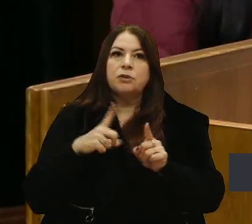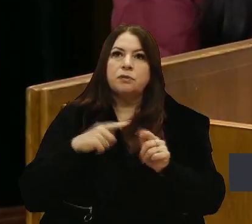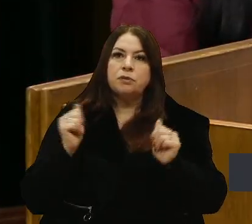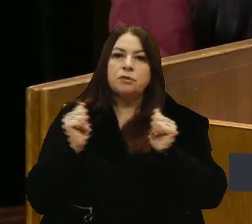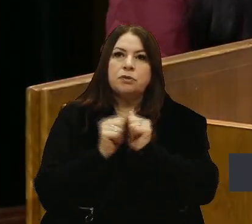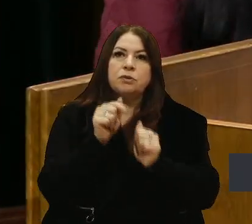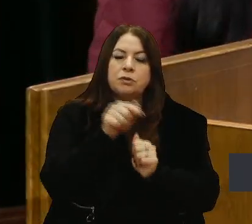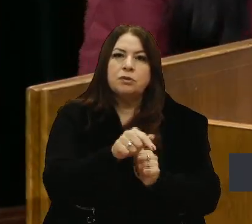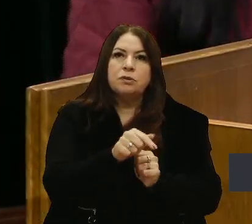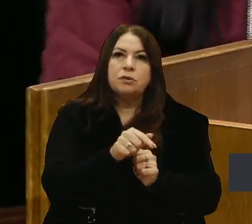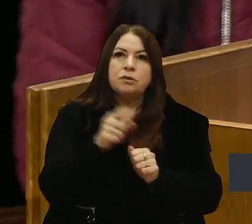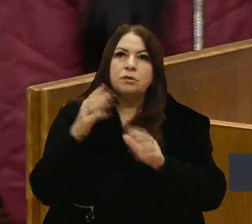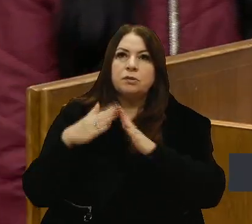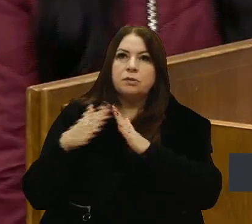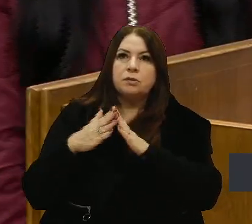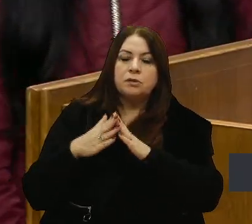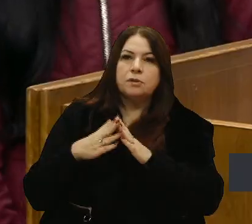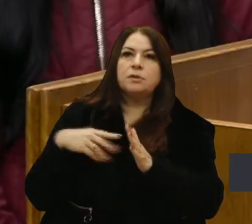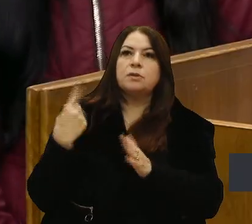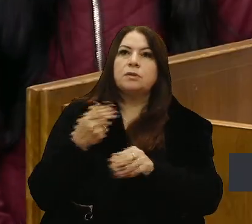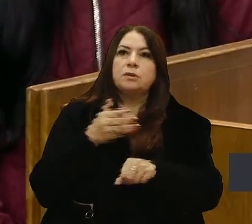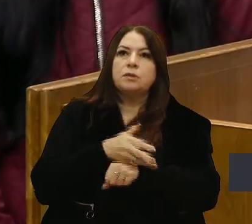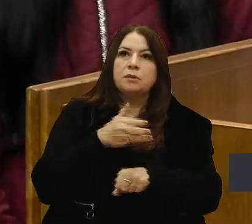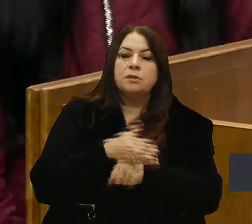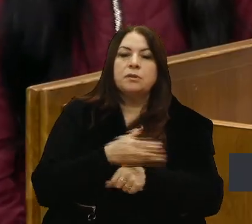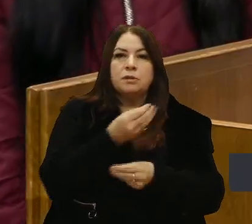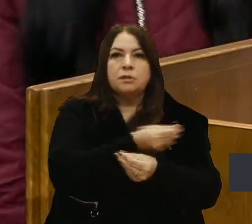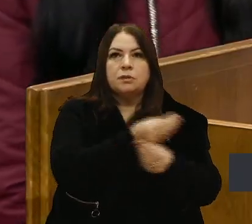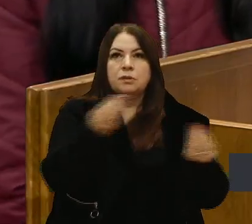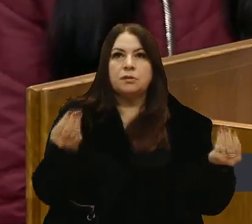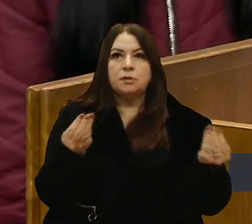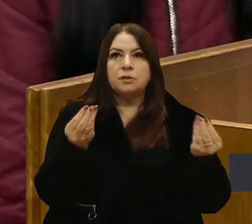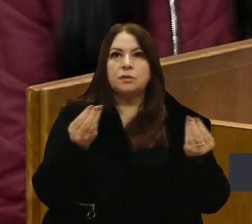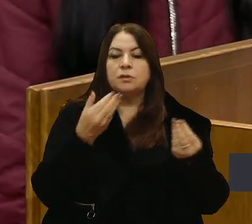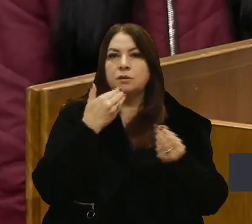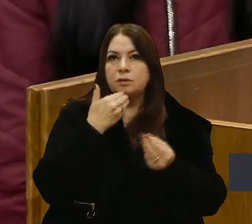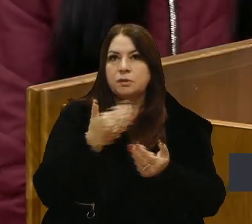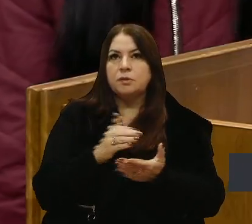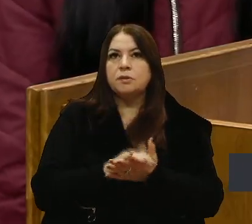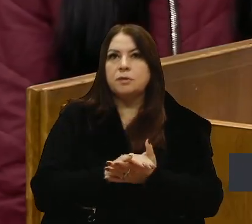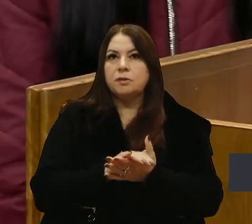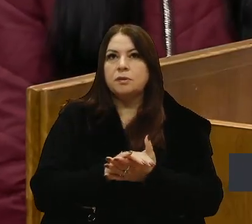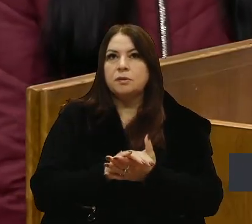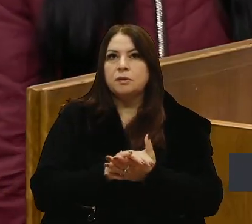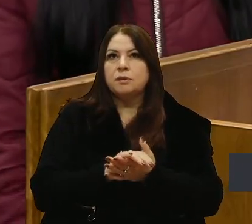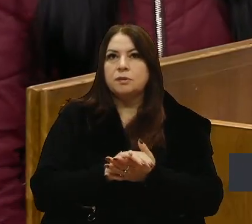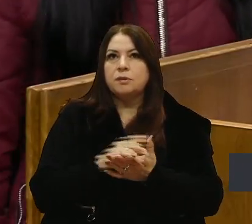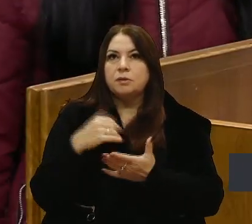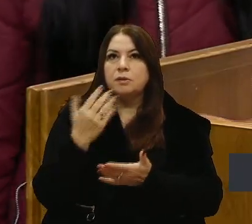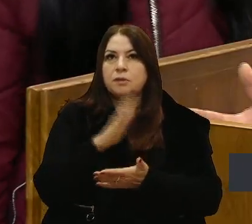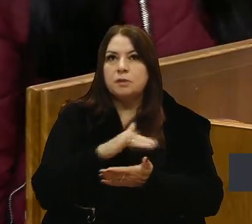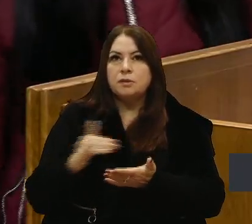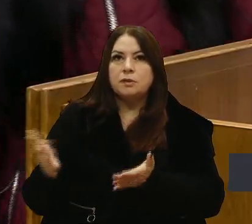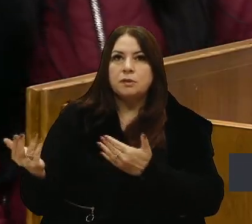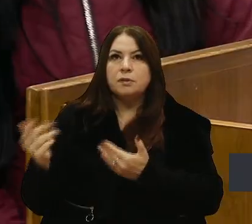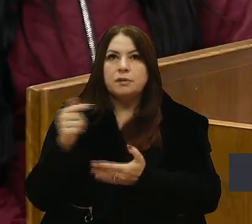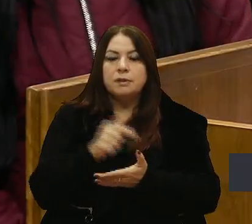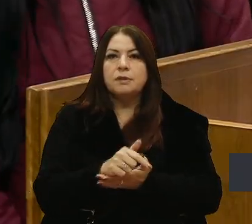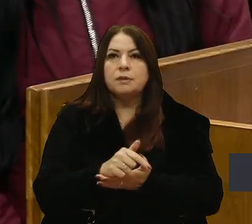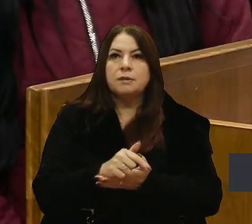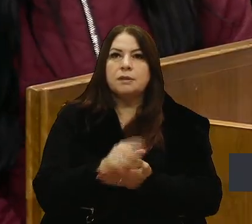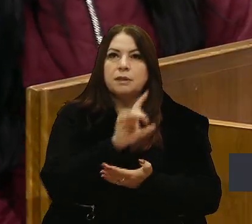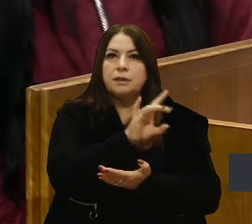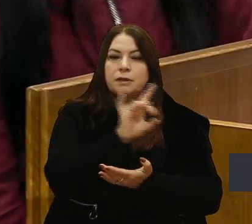aqui, né, nesta casa, participando, entregando também as reivindicações das nossas crianças e adolescentes a cada um